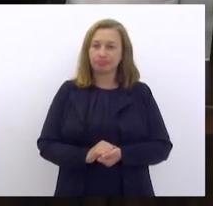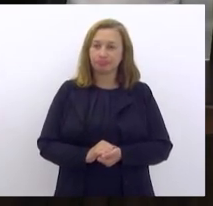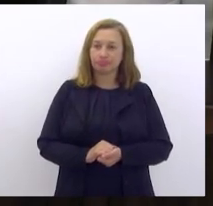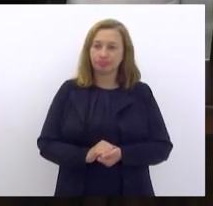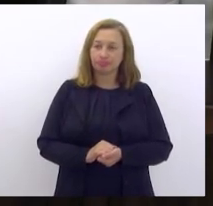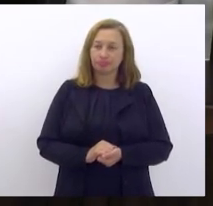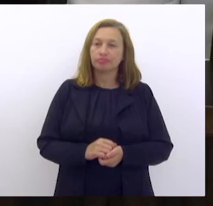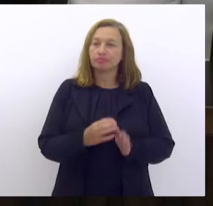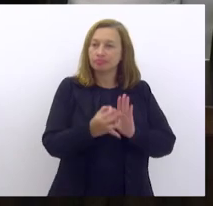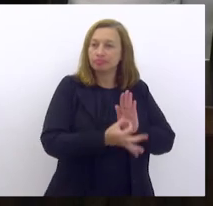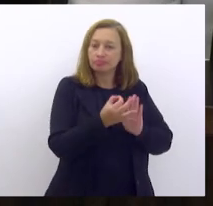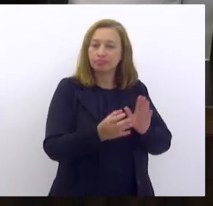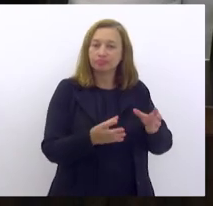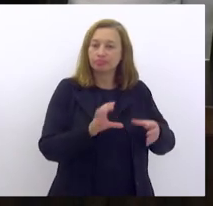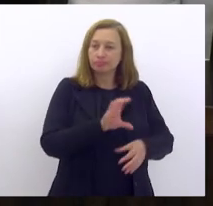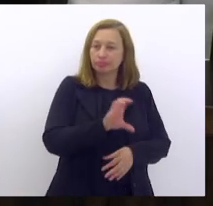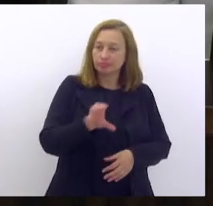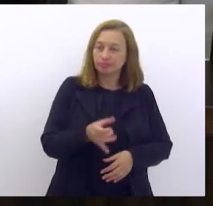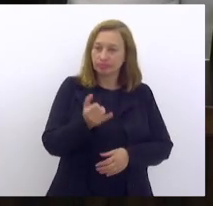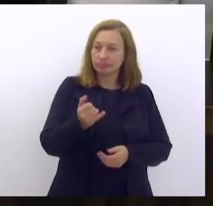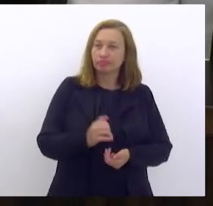O parecer da CCJ,